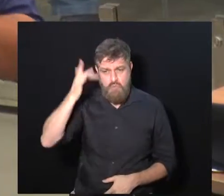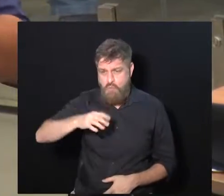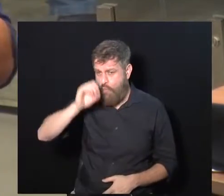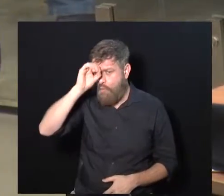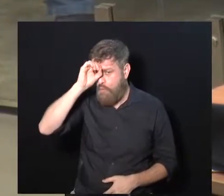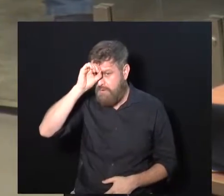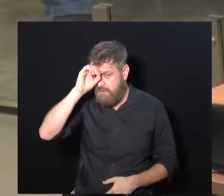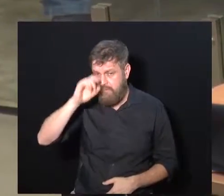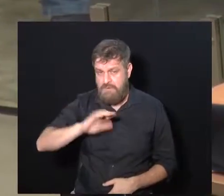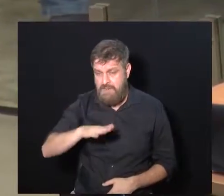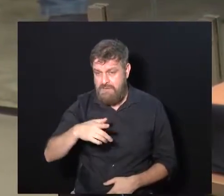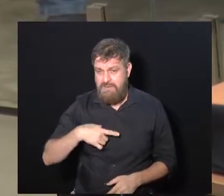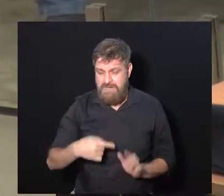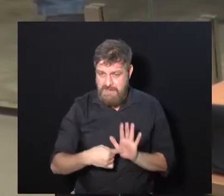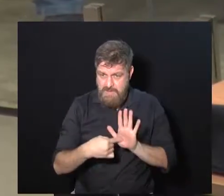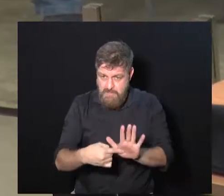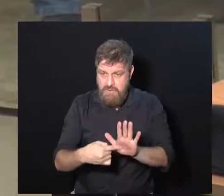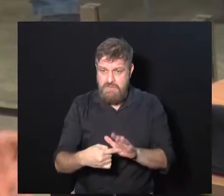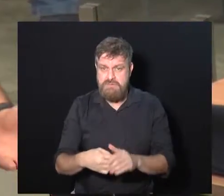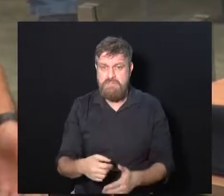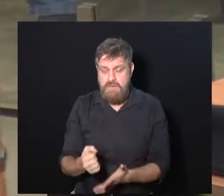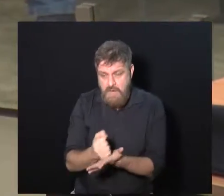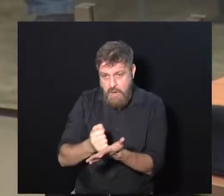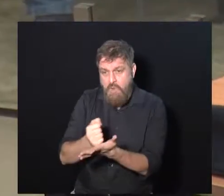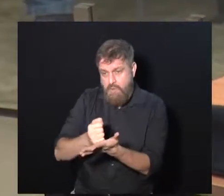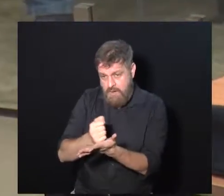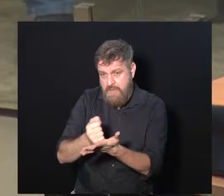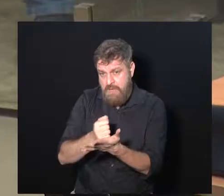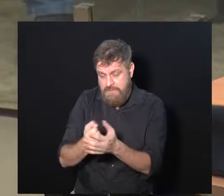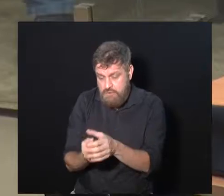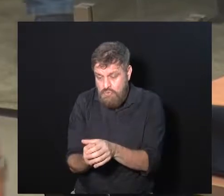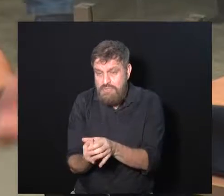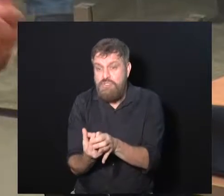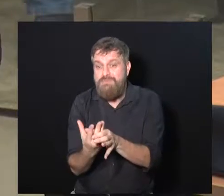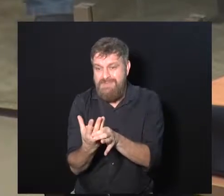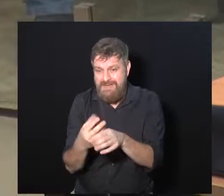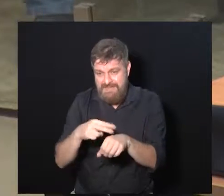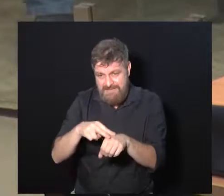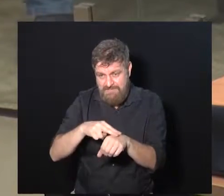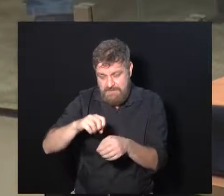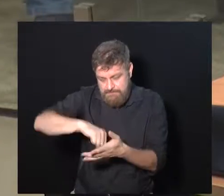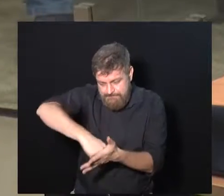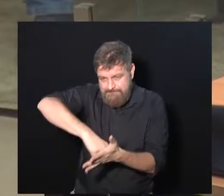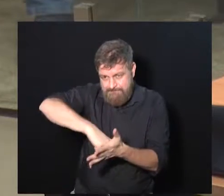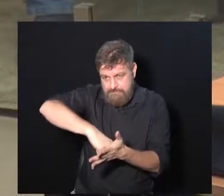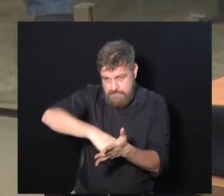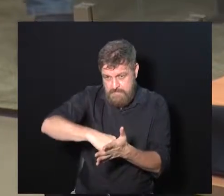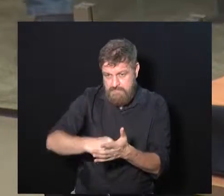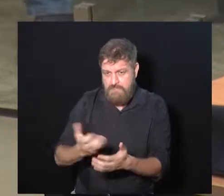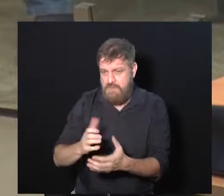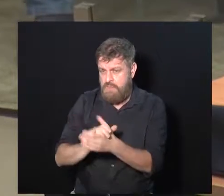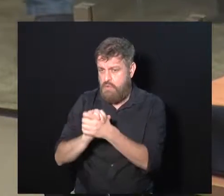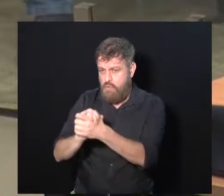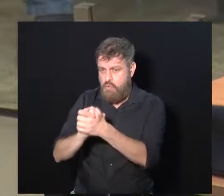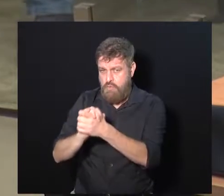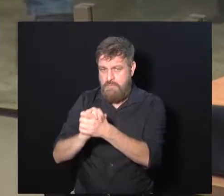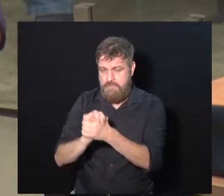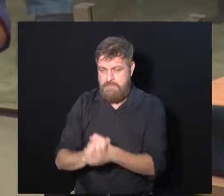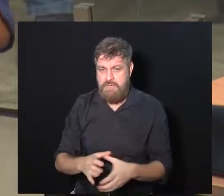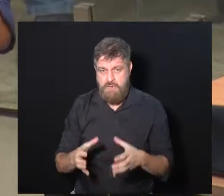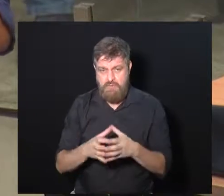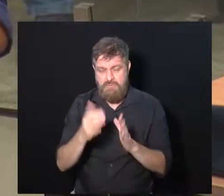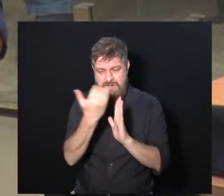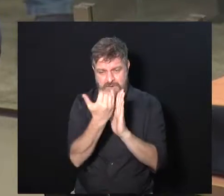quando se apresenta uma opção de uma droga, de um medicamento fitoterápico. Então, parabéns à Comissão de Esportes, eu acredito que o projeto